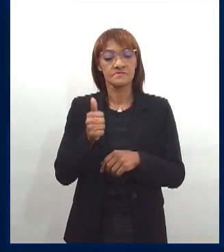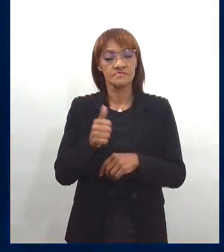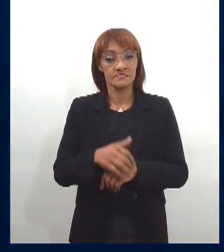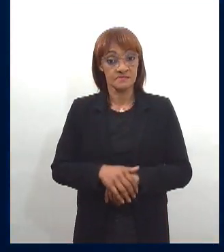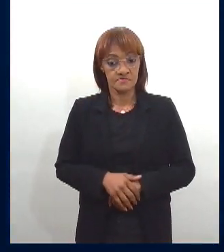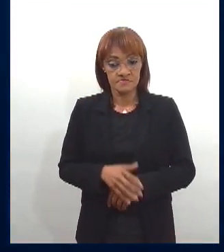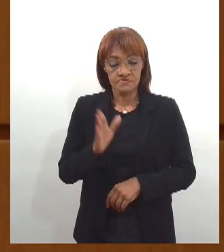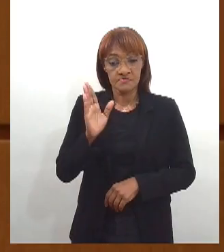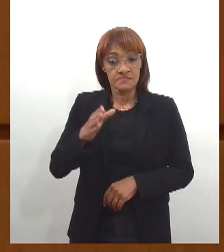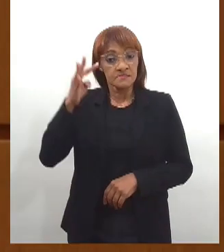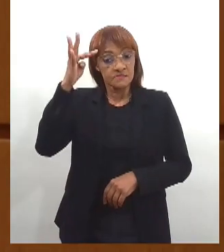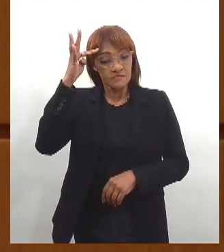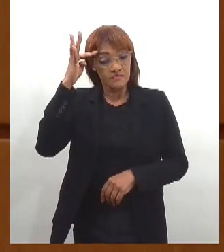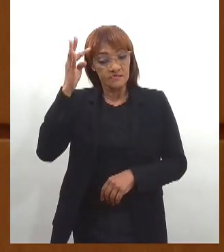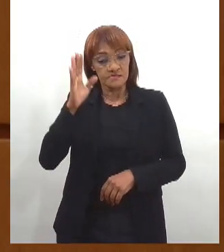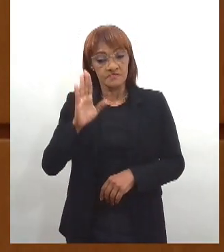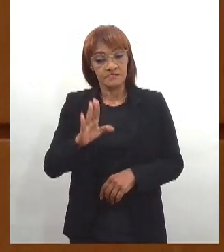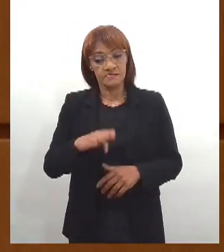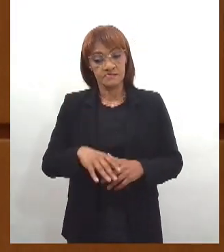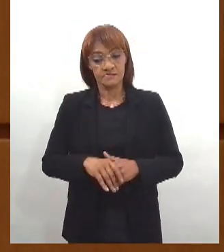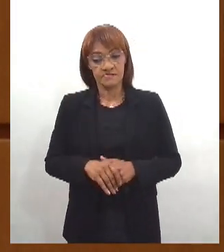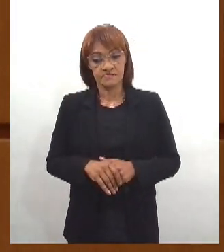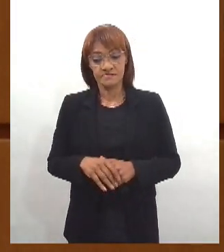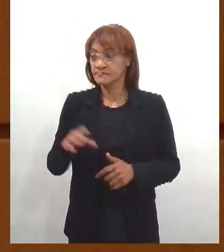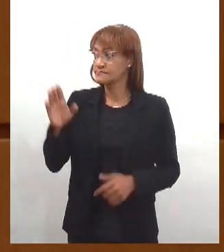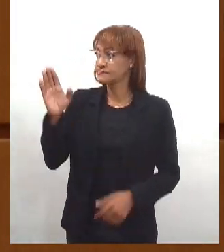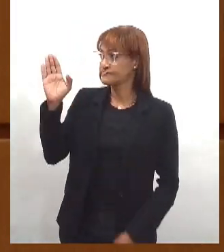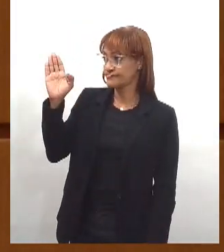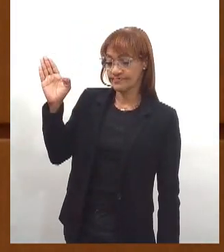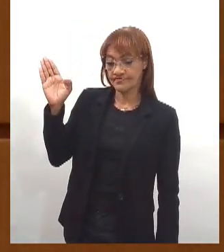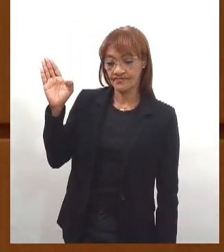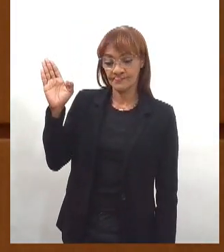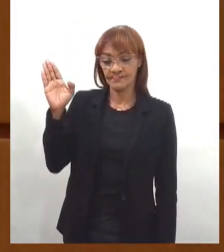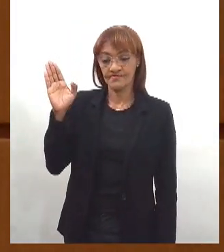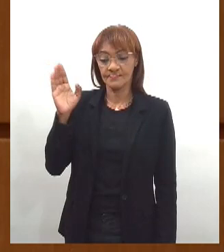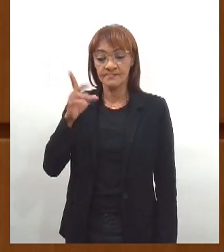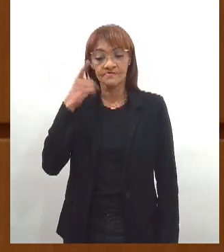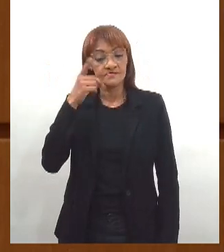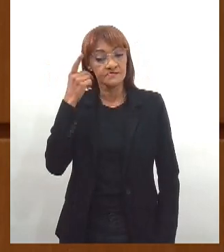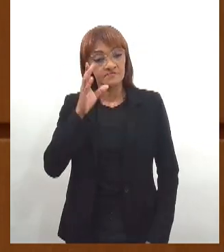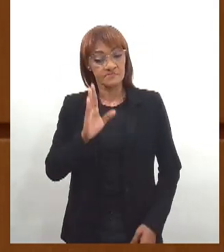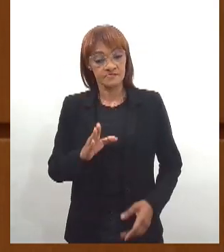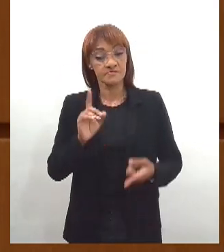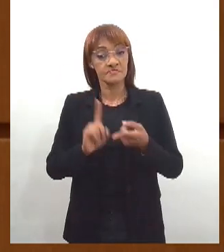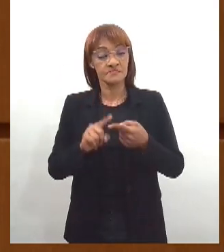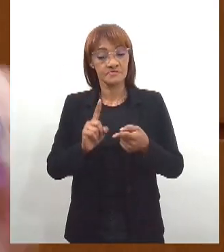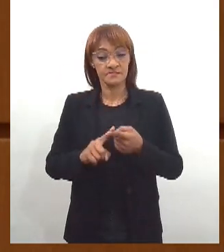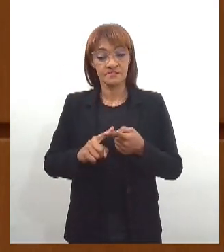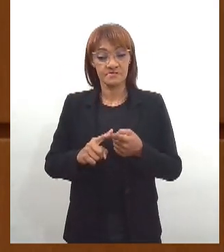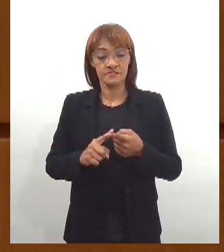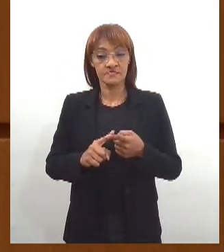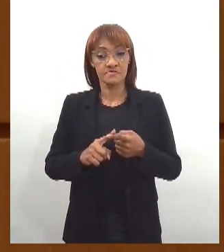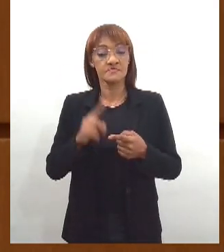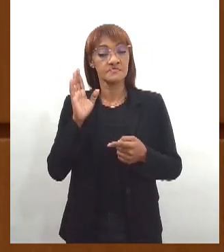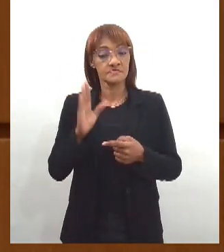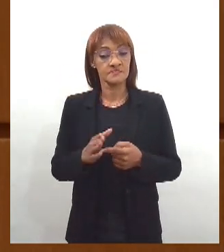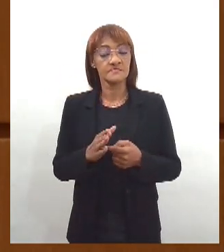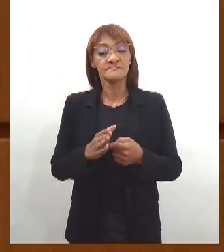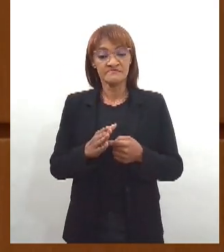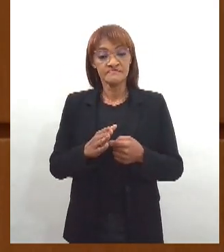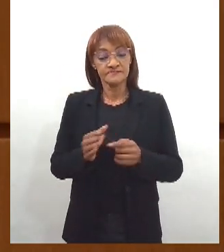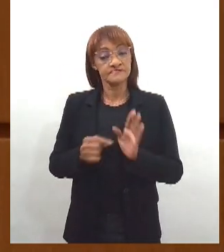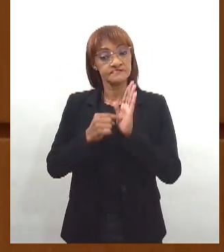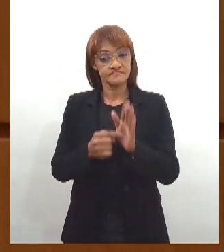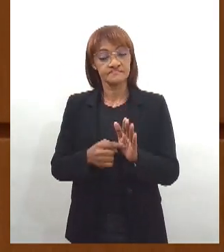Quarta-feira. A deputada estadual Linda Brasil, do PSOL, rebateu as denúncias de assédio moral feitas por